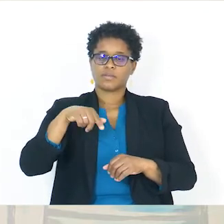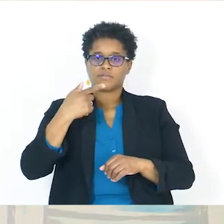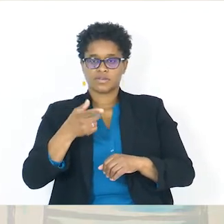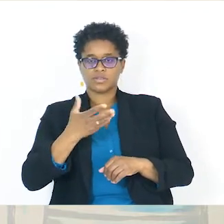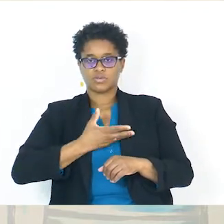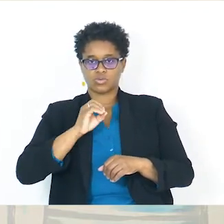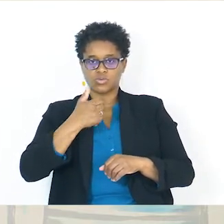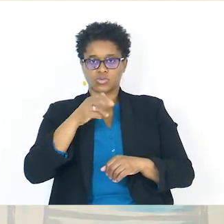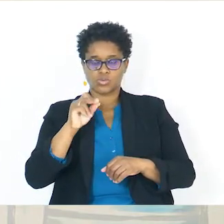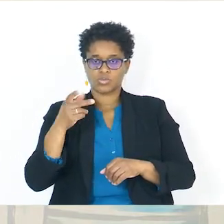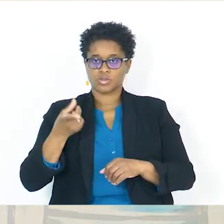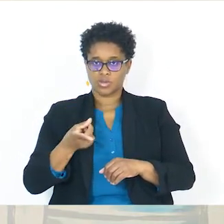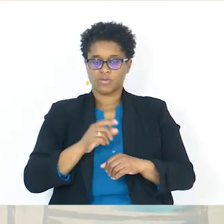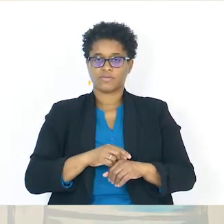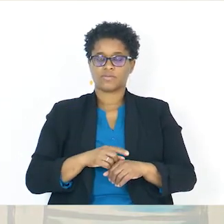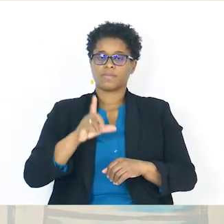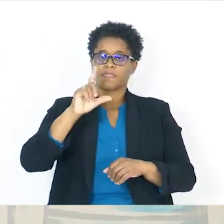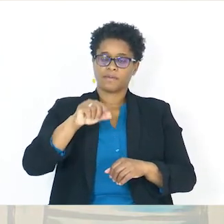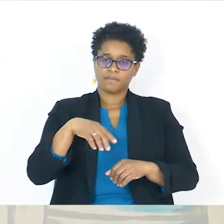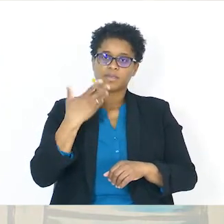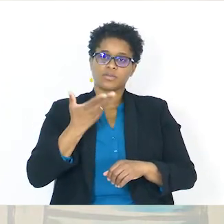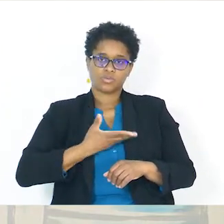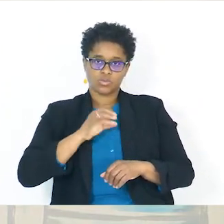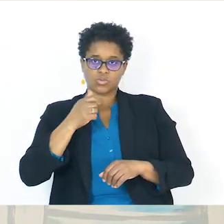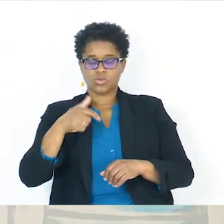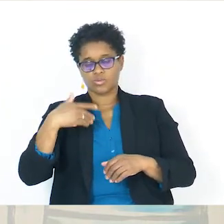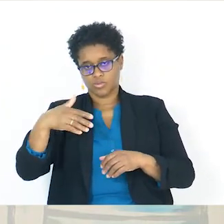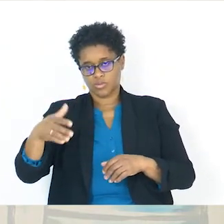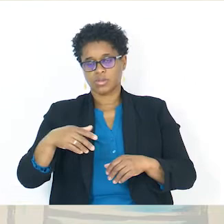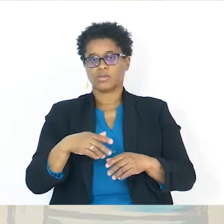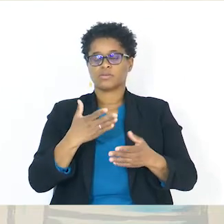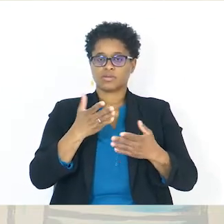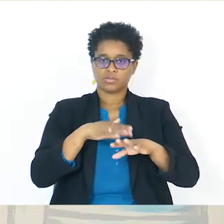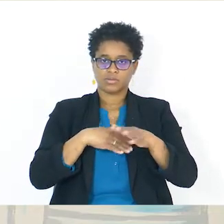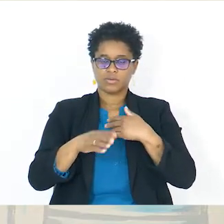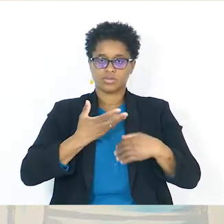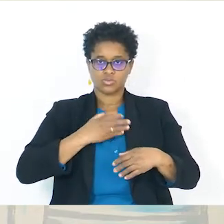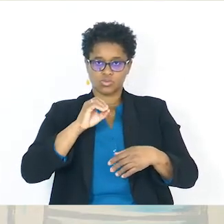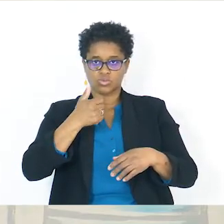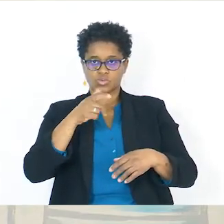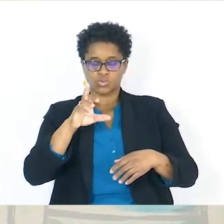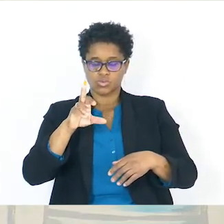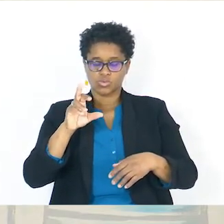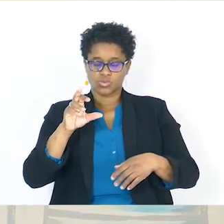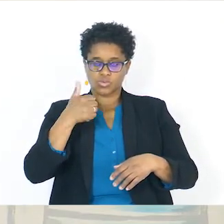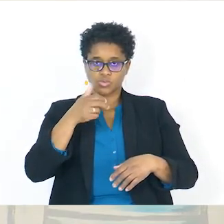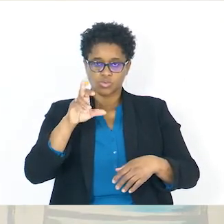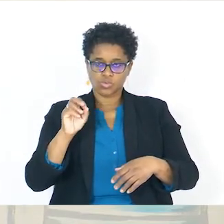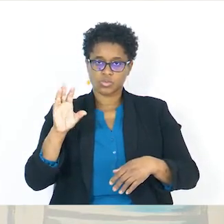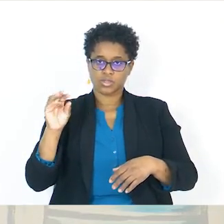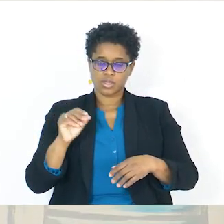depois calculamos o dobro de 9. Depois, na mesma linha, vamos calcular o dobro de 10.